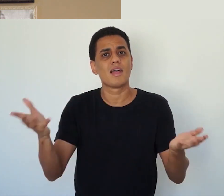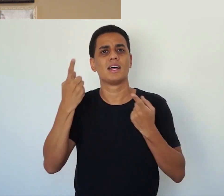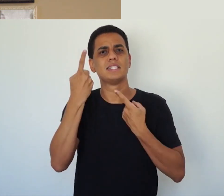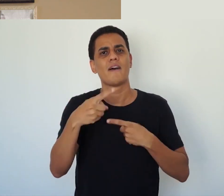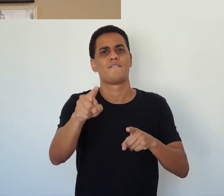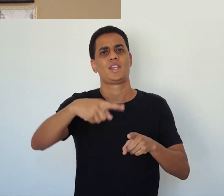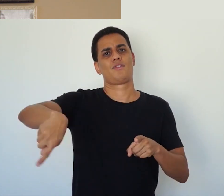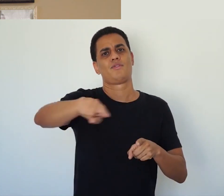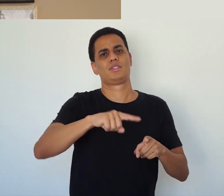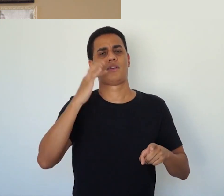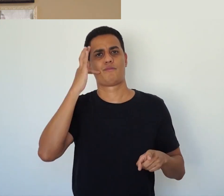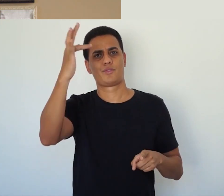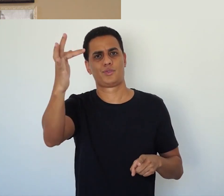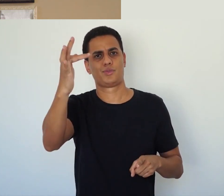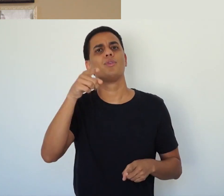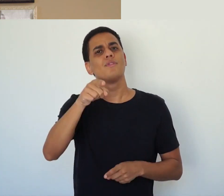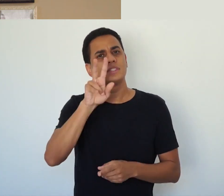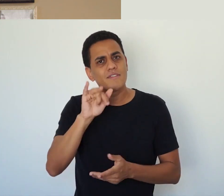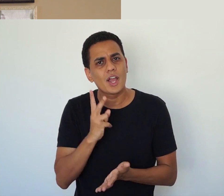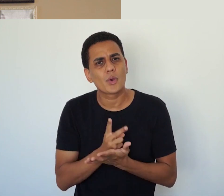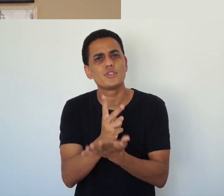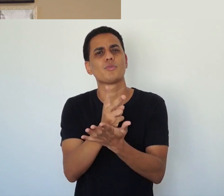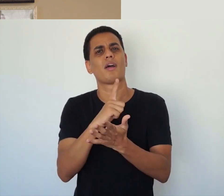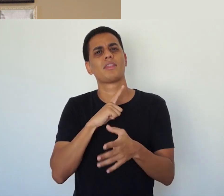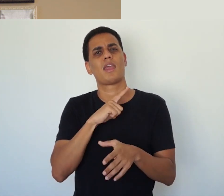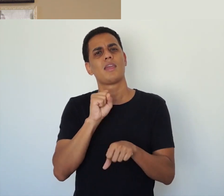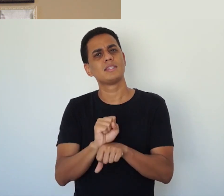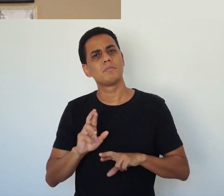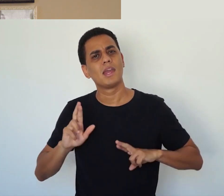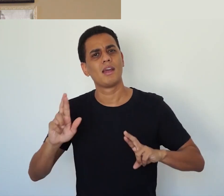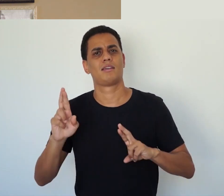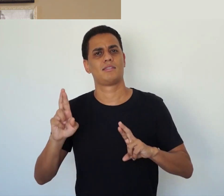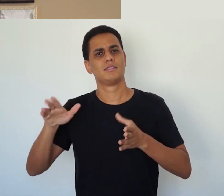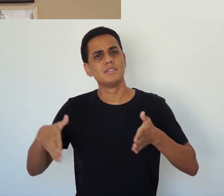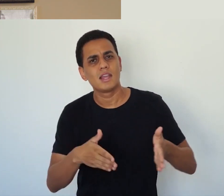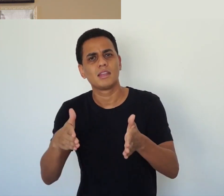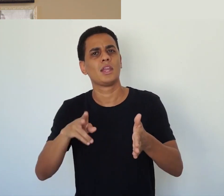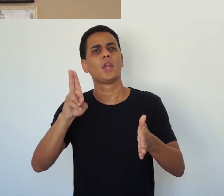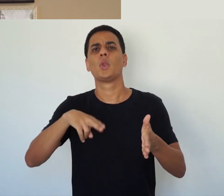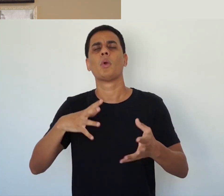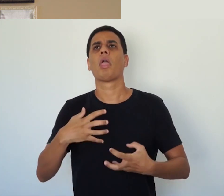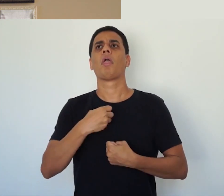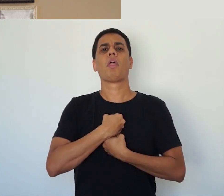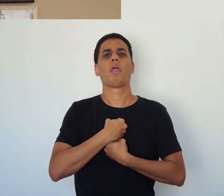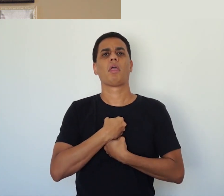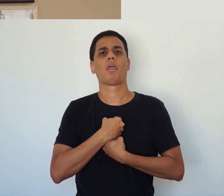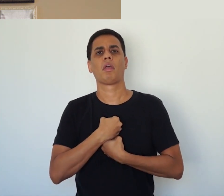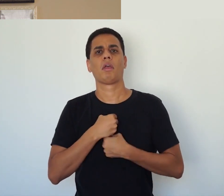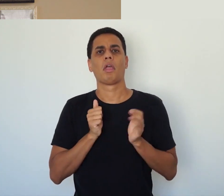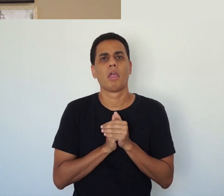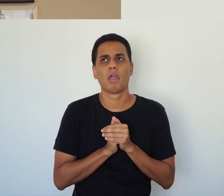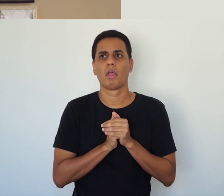Deus, porque Ele vai trazer projetos e desafios futuros para a tua vida. E assim você vai continuar tendo esperança